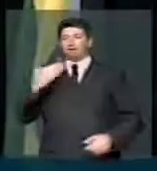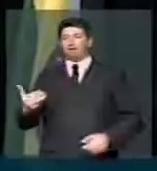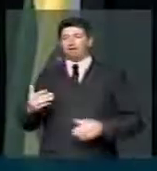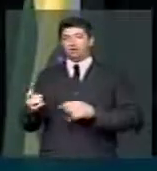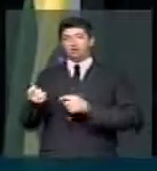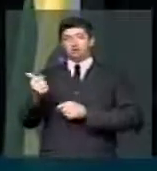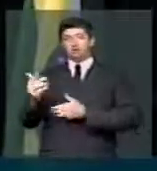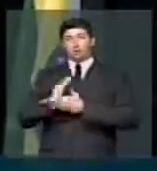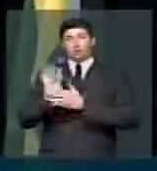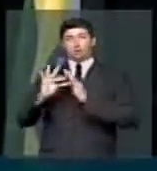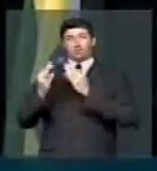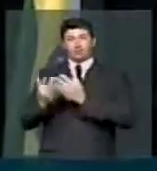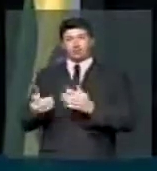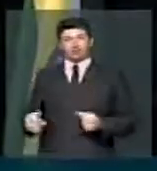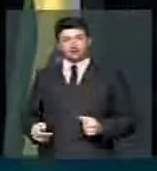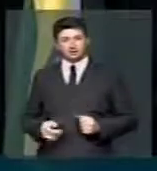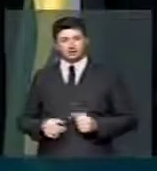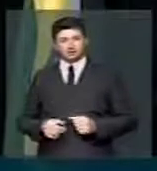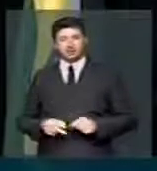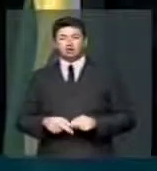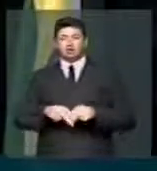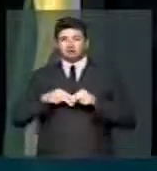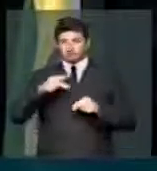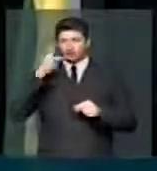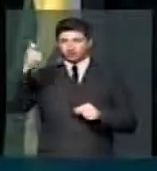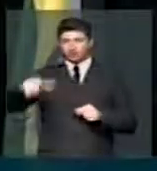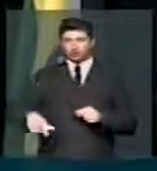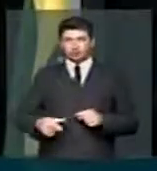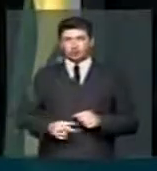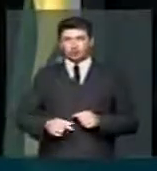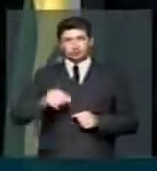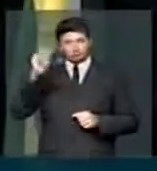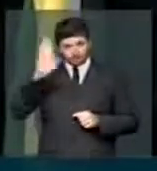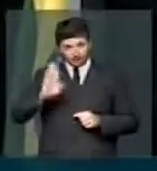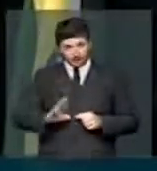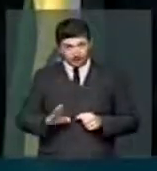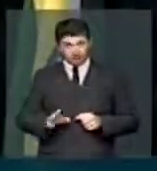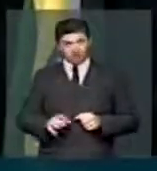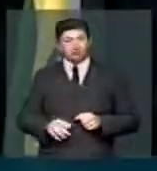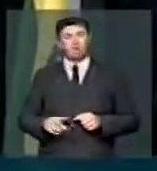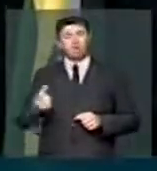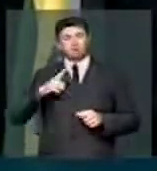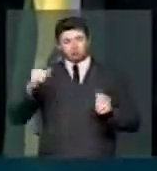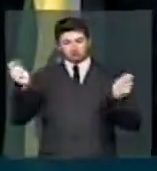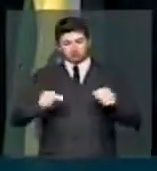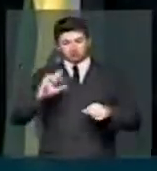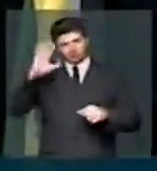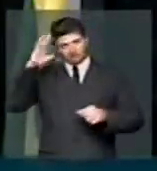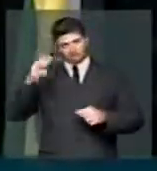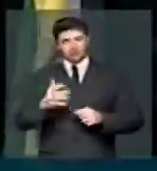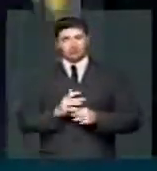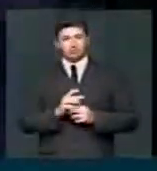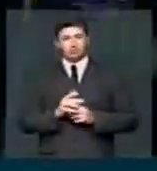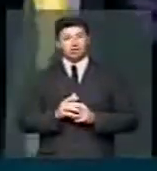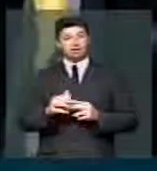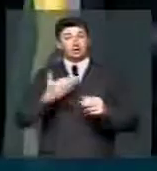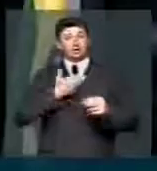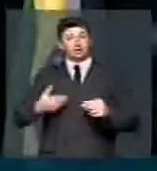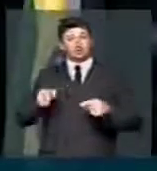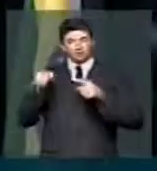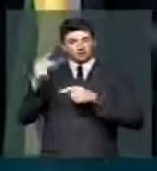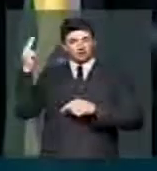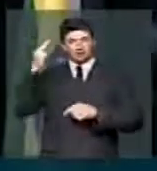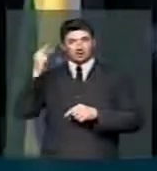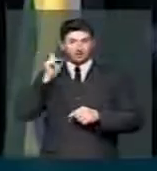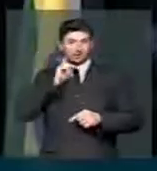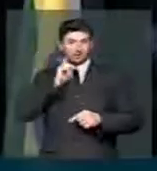uns poucos. Por isso, eu reitero, o Brasil sim tem jeito. Este governo que aí está é que não tem.